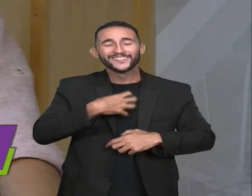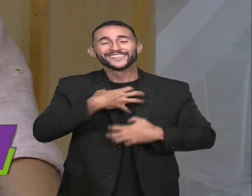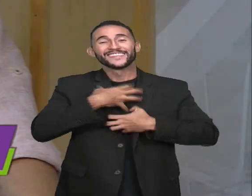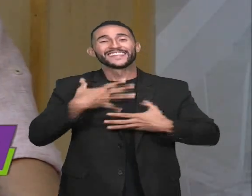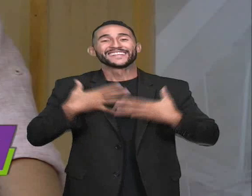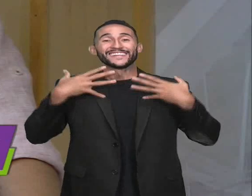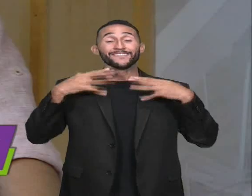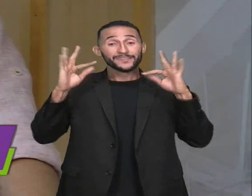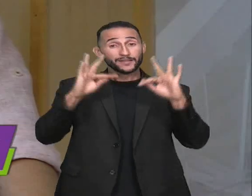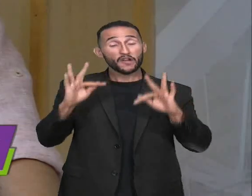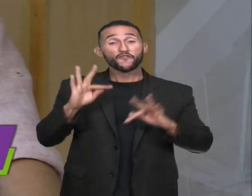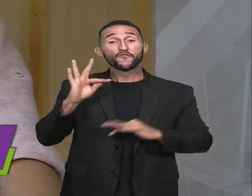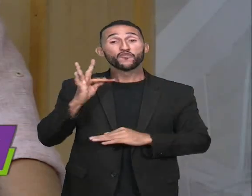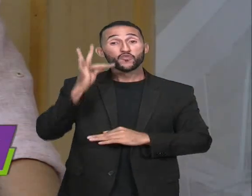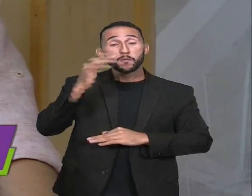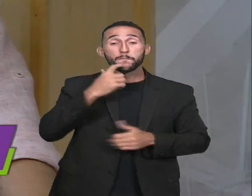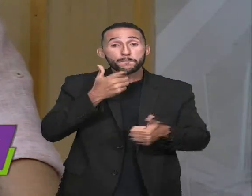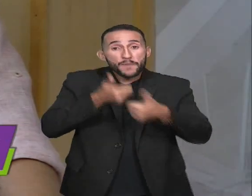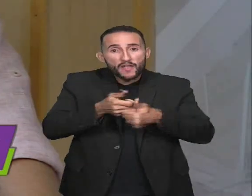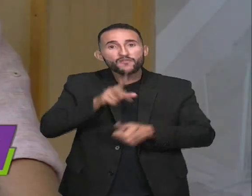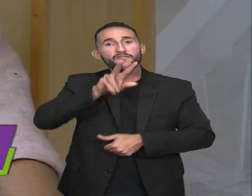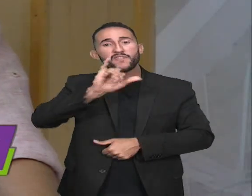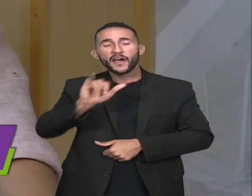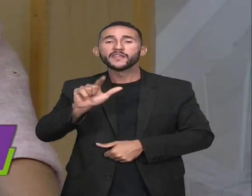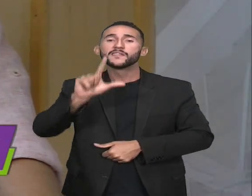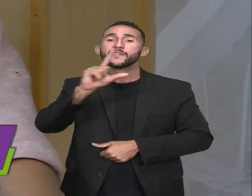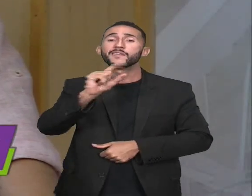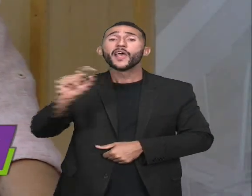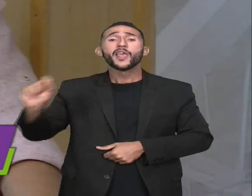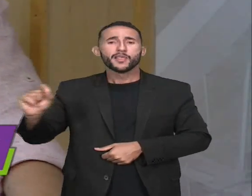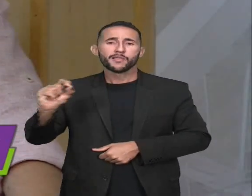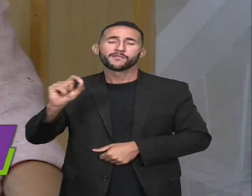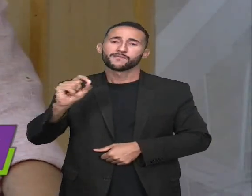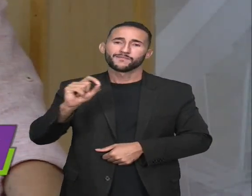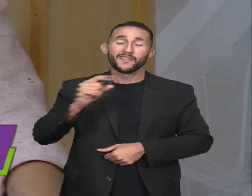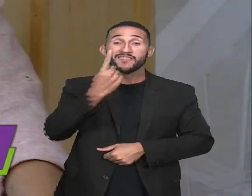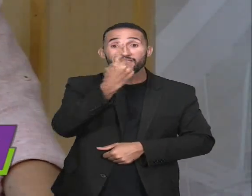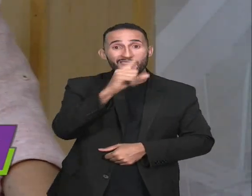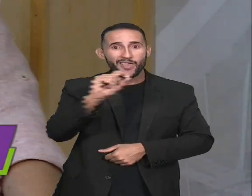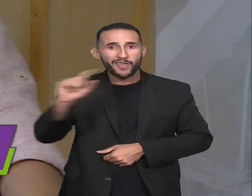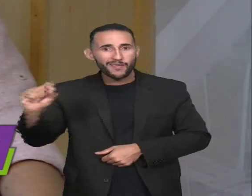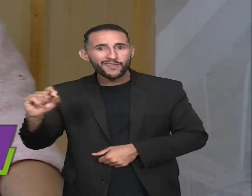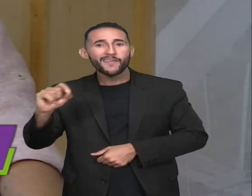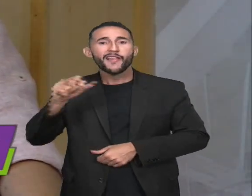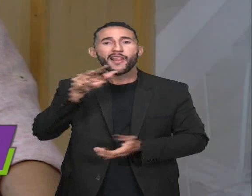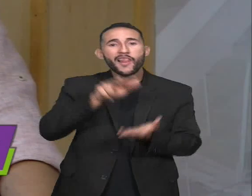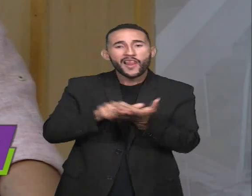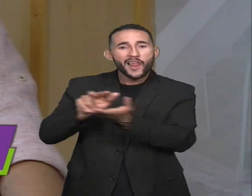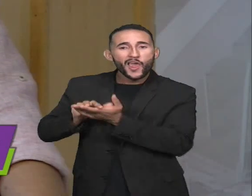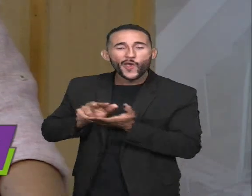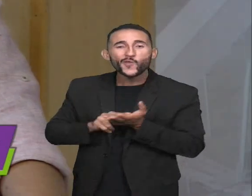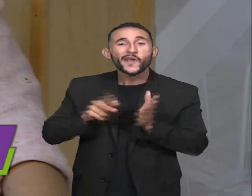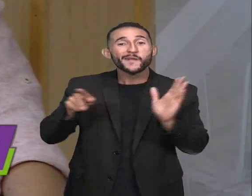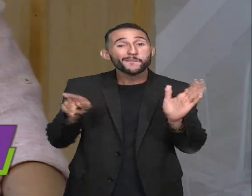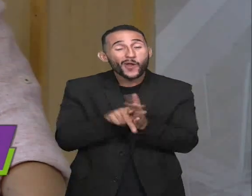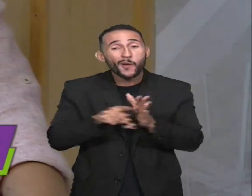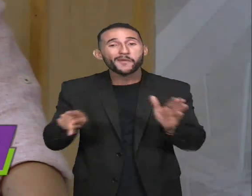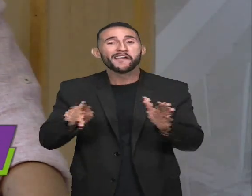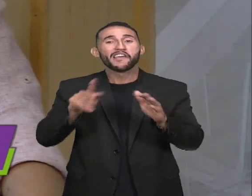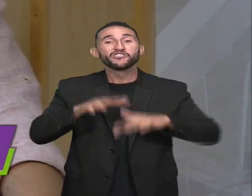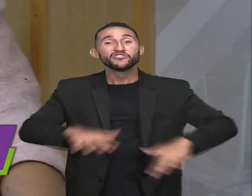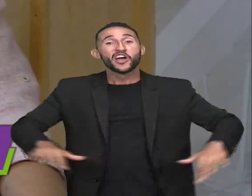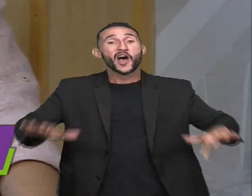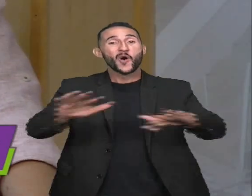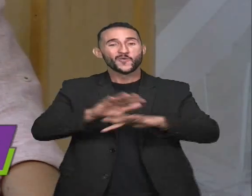Josias a gente vai ter mais 100 leitos estaduais tá pra nossa cidade pra nossa região e vamos ter em